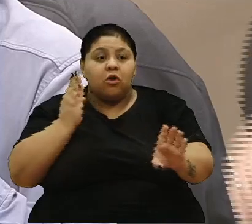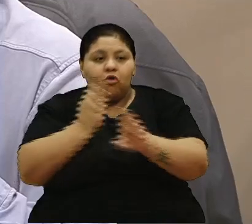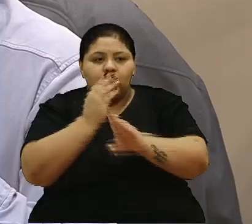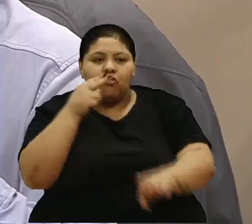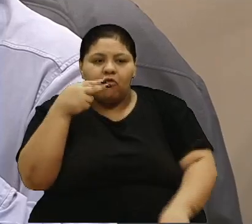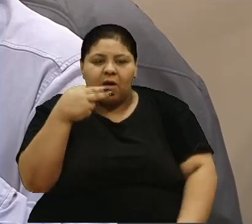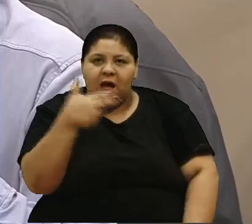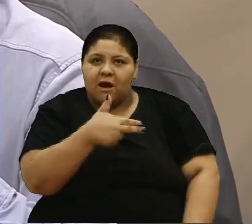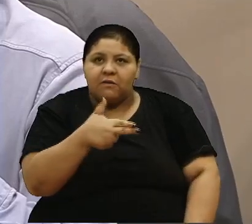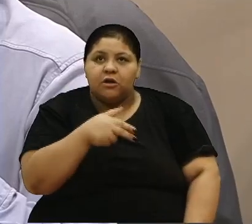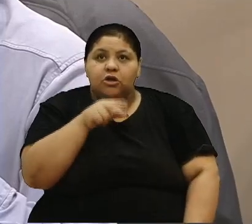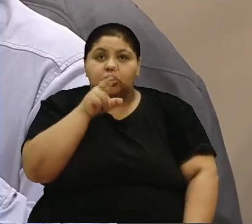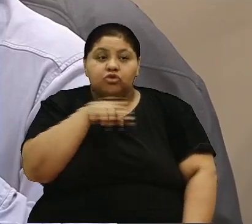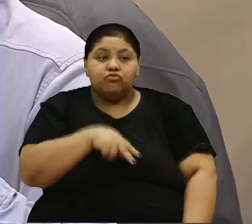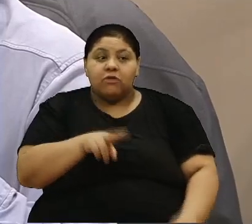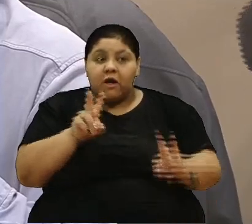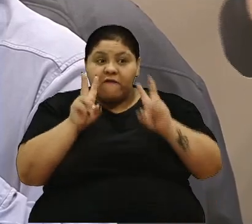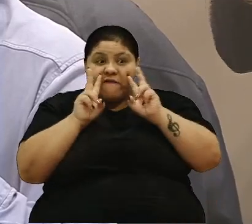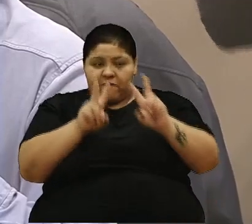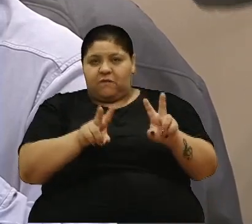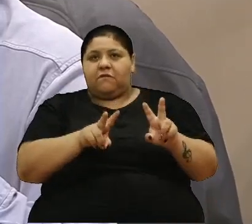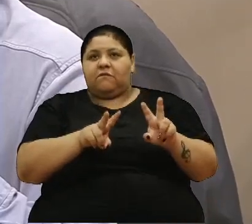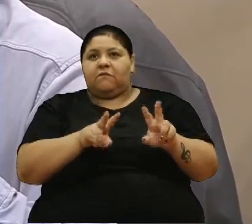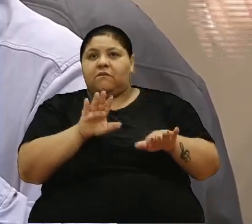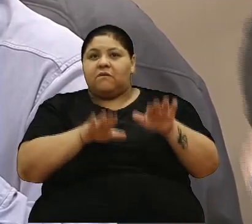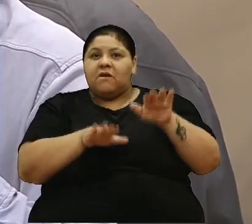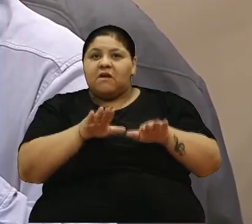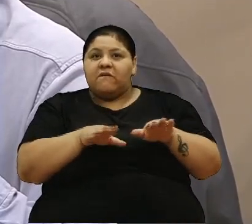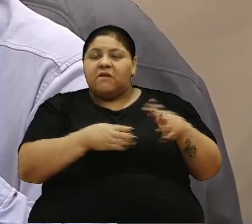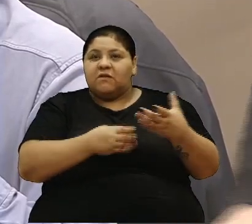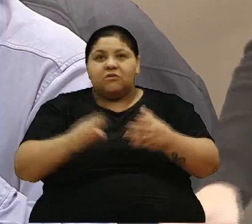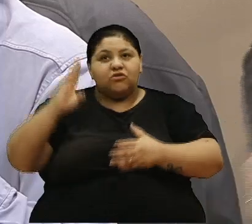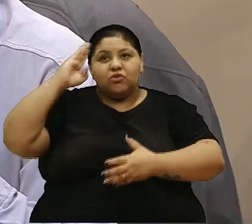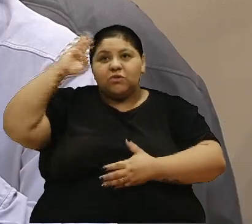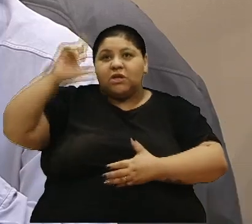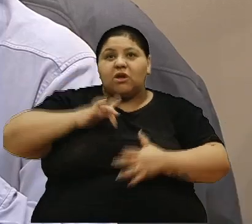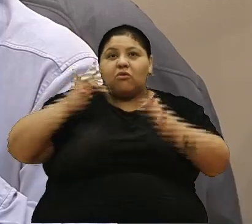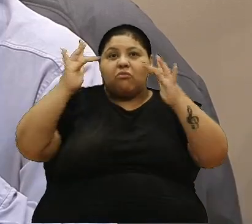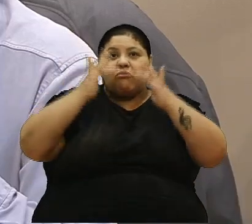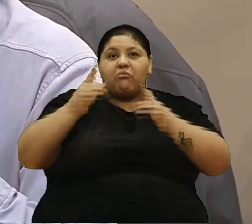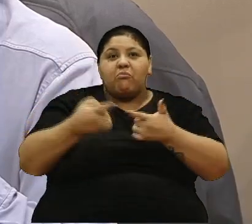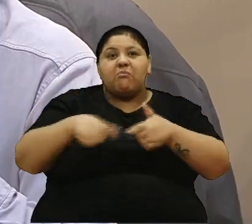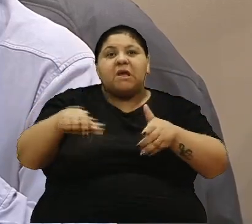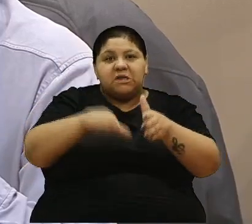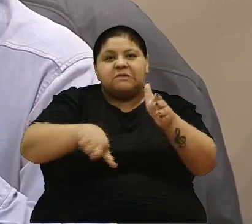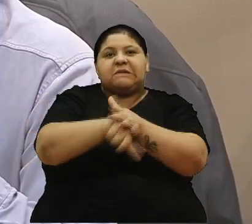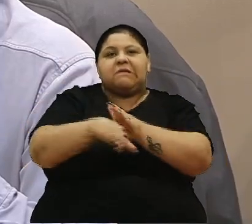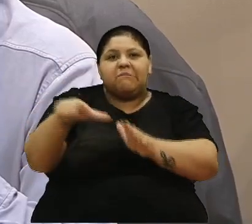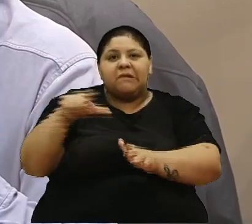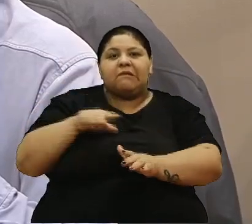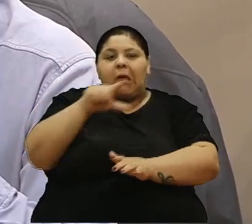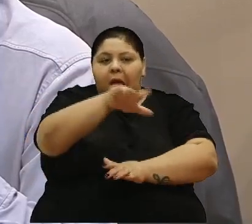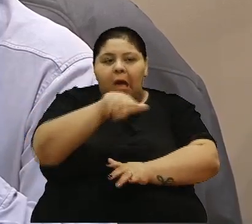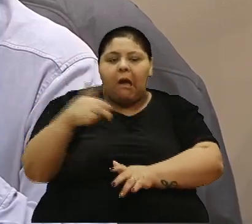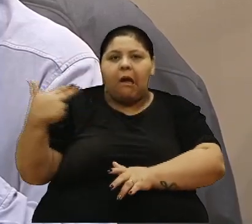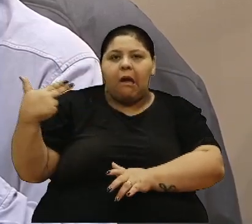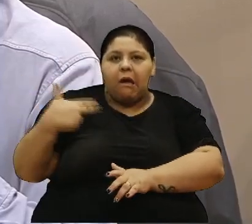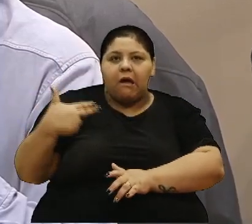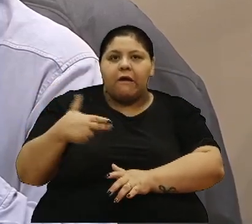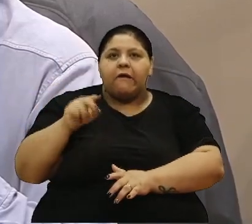ver, vereador Caleb, a gente nunca vai ter contato com essa arma. Às vezes, muitos militares não vão ter, mas o crime já tem. Então, eu sempre cito